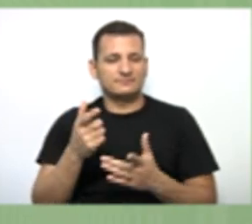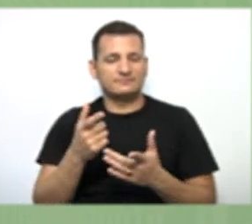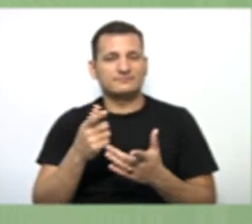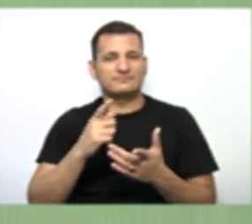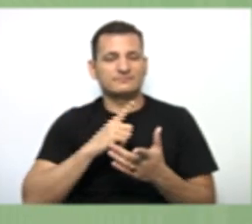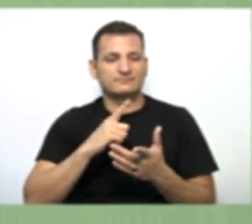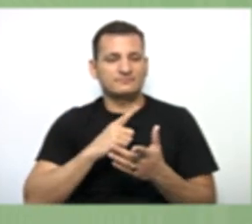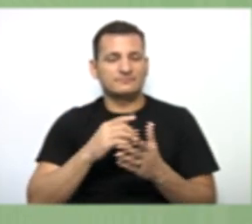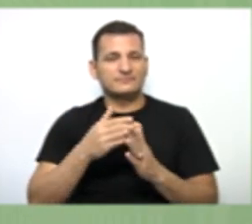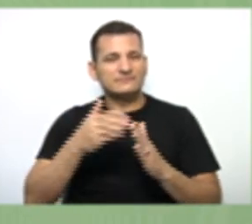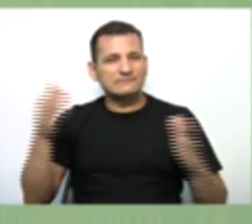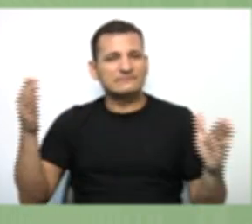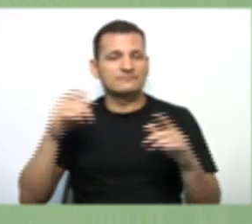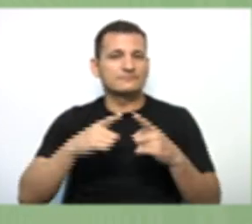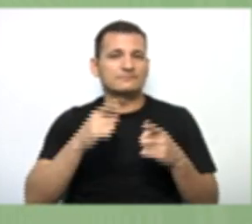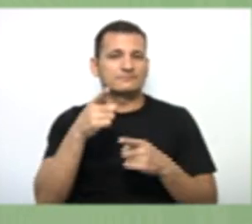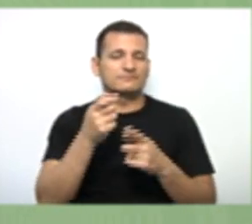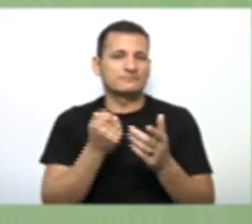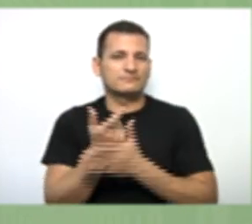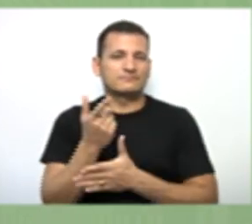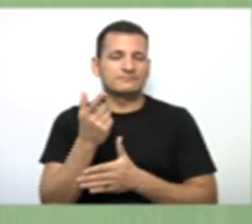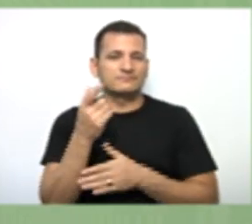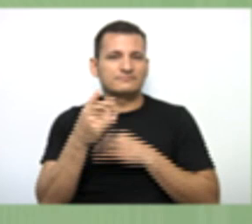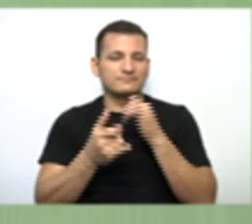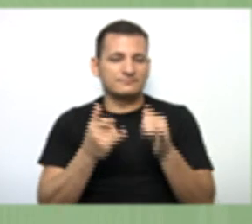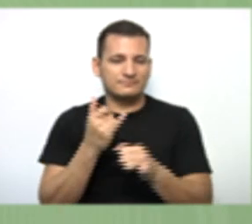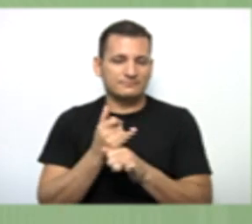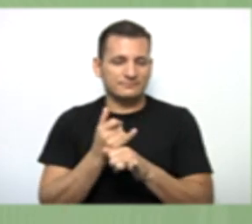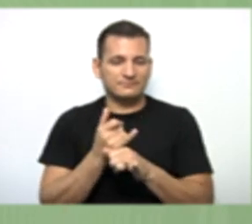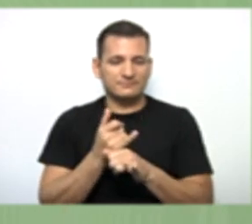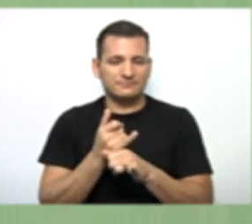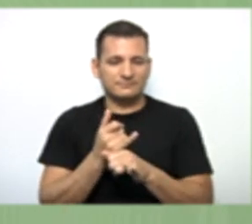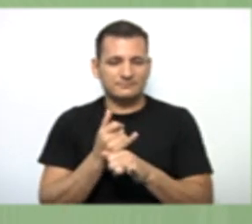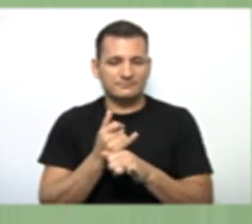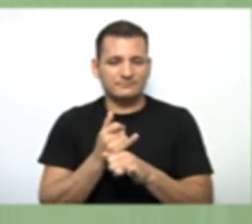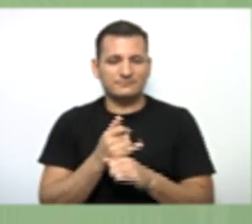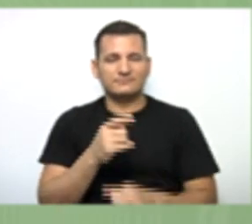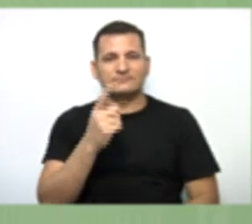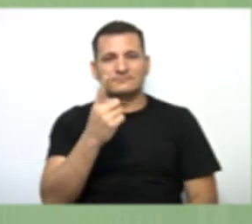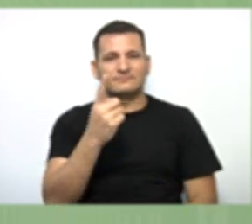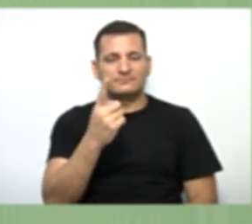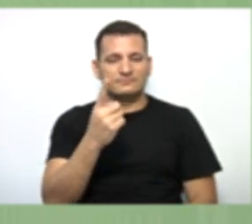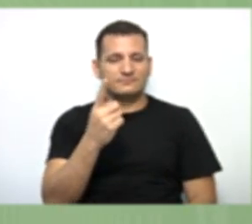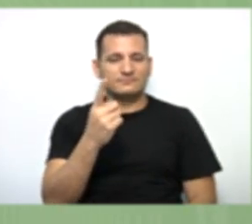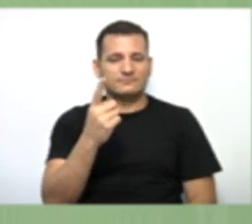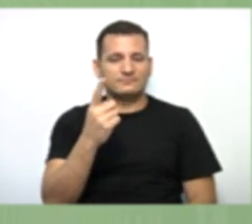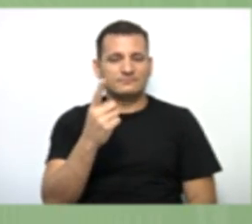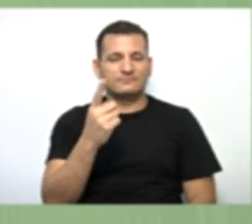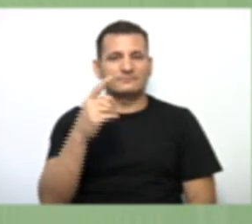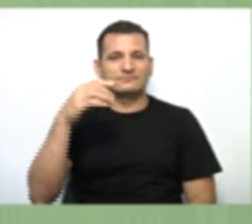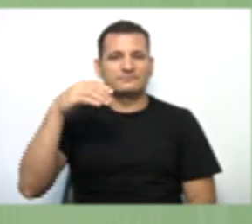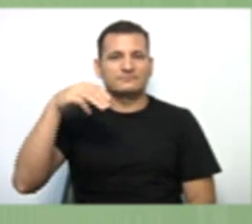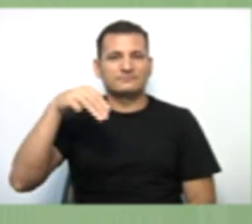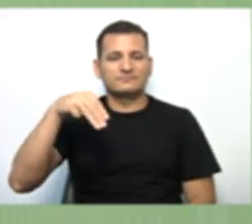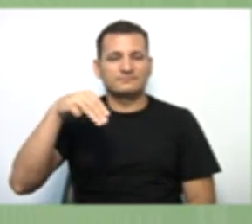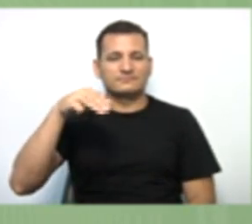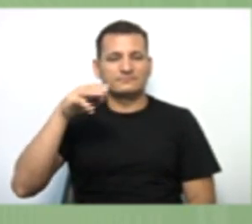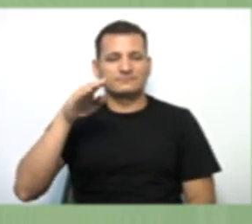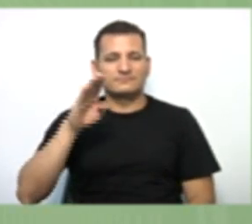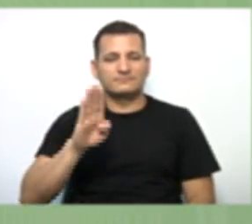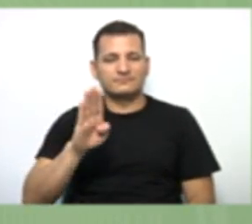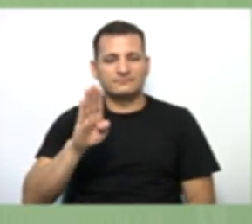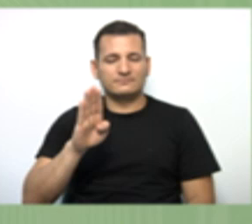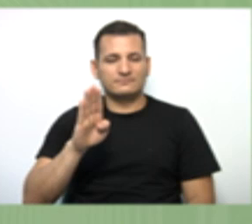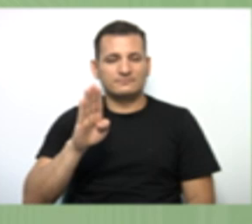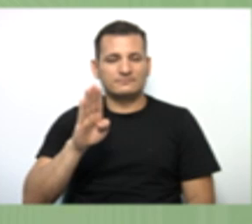10 megabits, mas na verdade você está comprando uma internet de 1 mega com B maiúsculo,